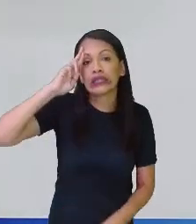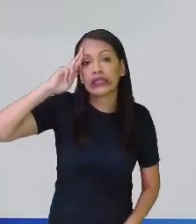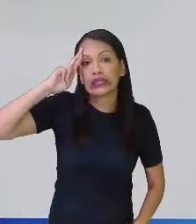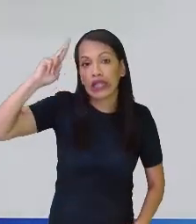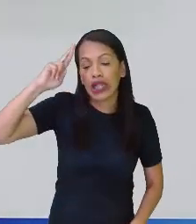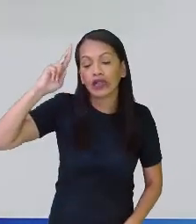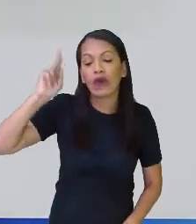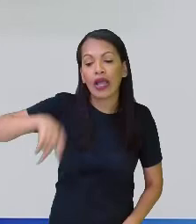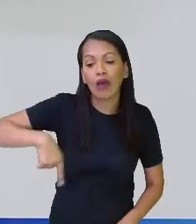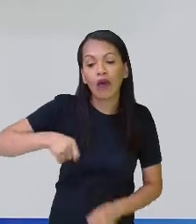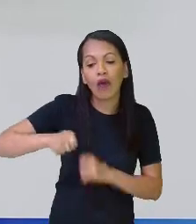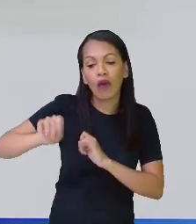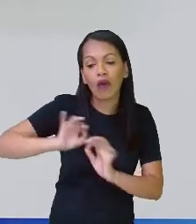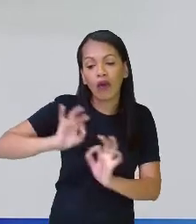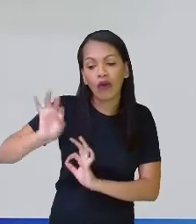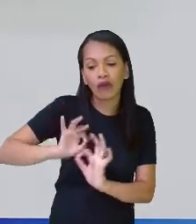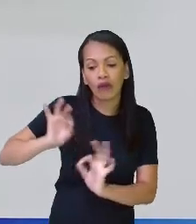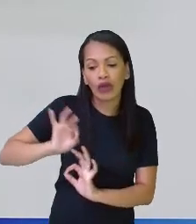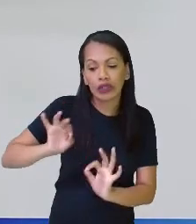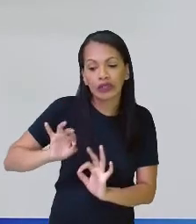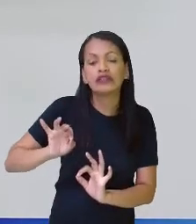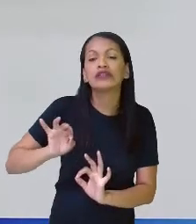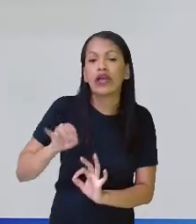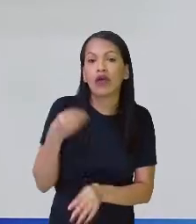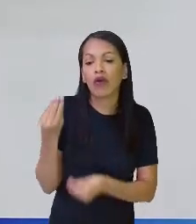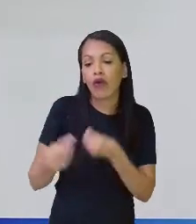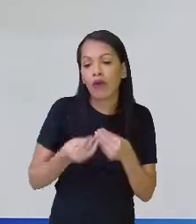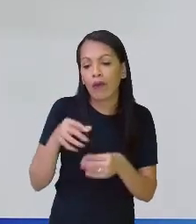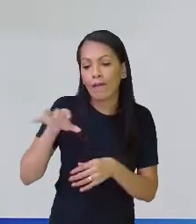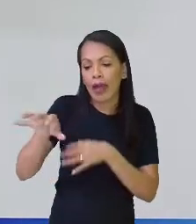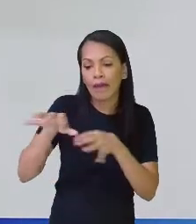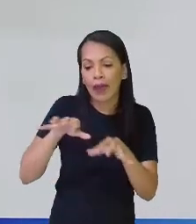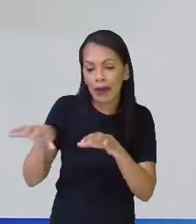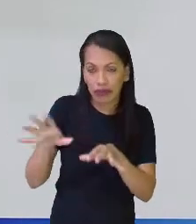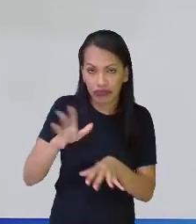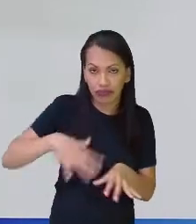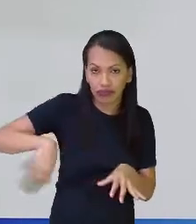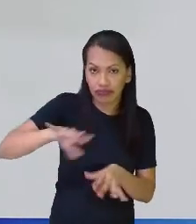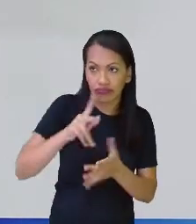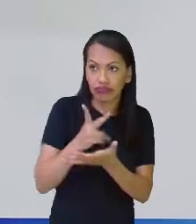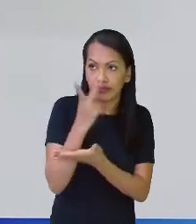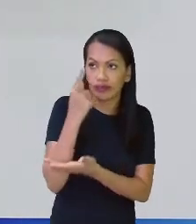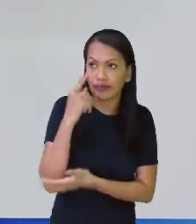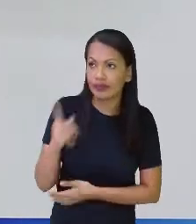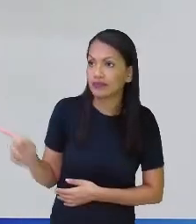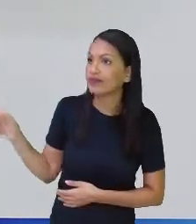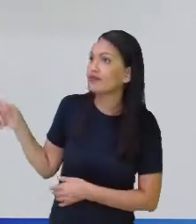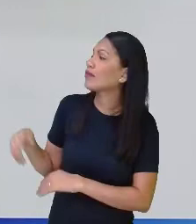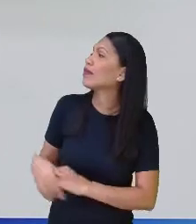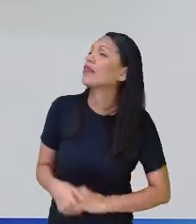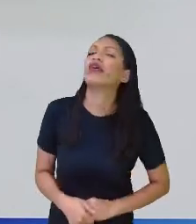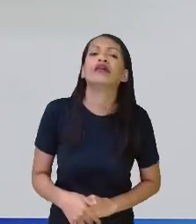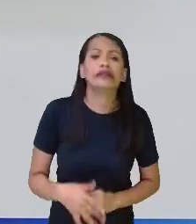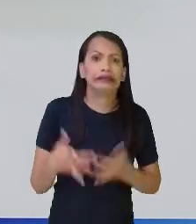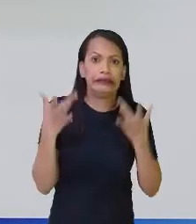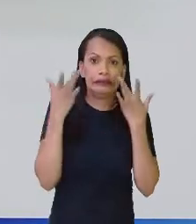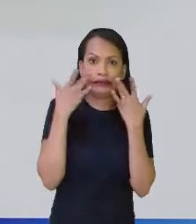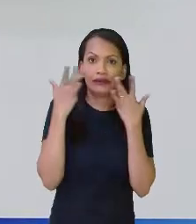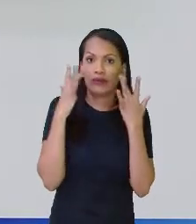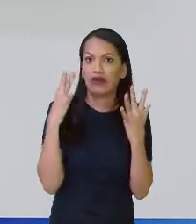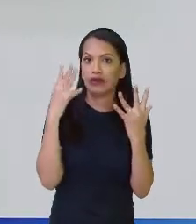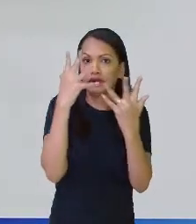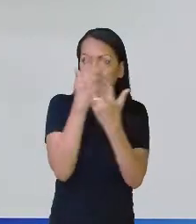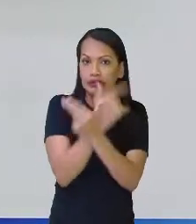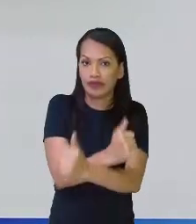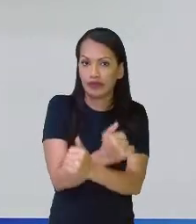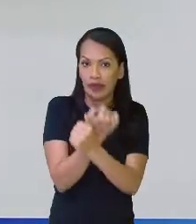teatro. E olha, é tanto teatro bonito que tem aí no meio do mundo, gente. Vale a pena até pesquisar, ó. Esse aqui é belíssimo,